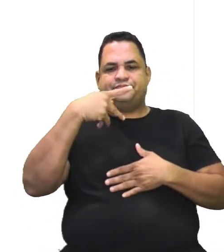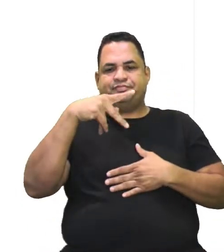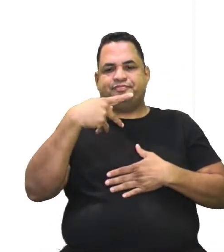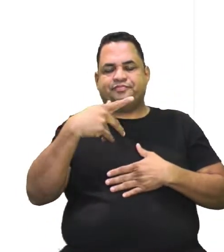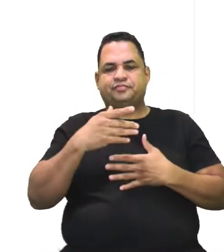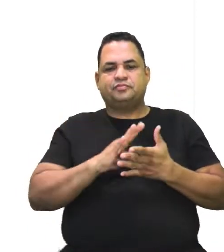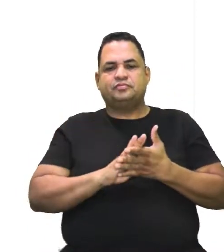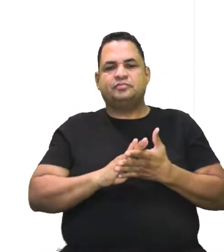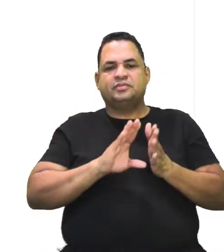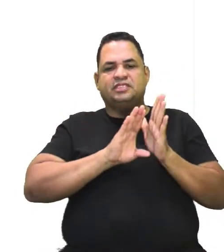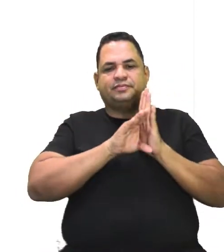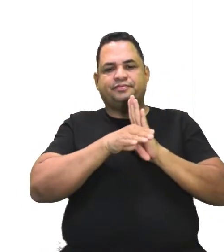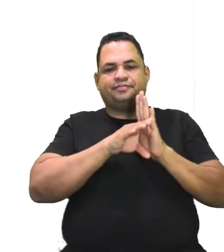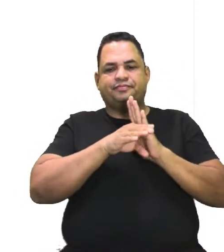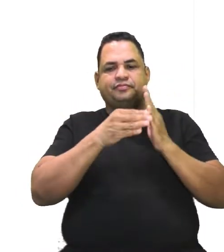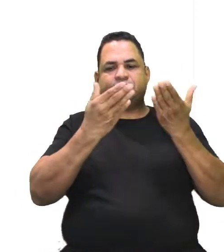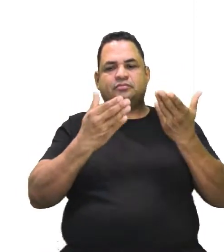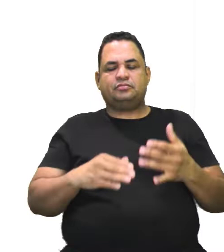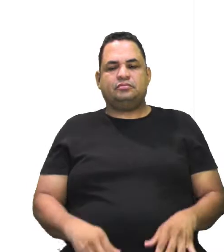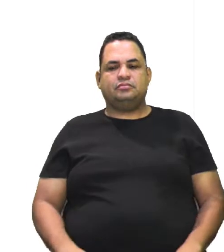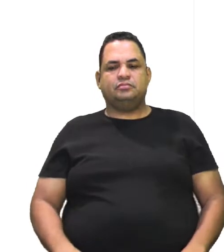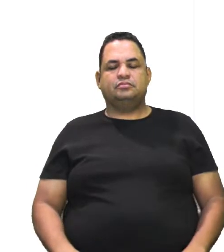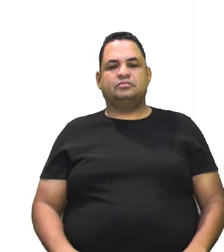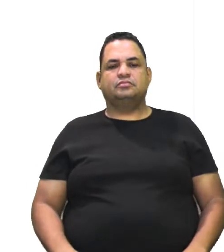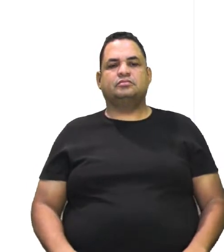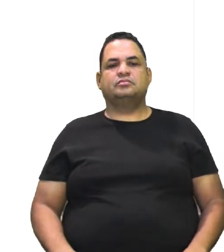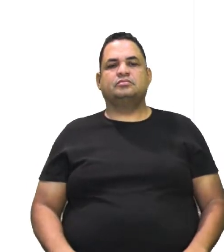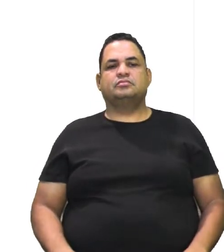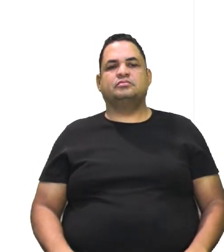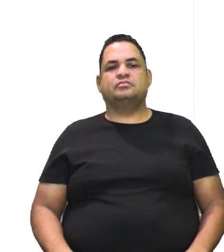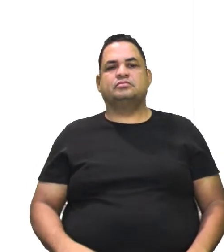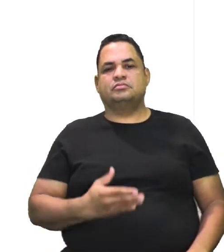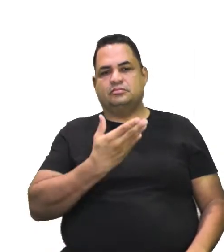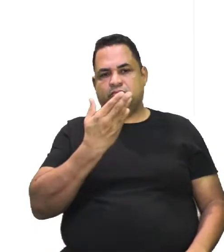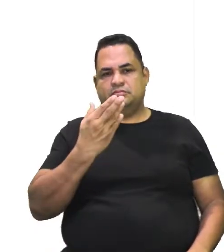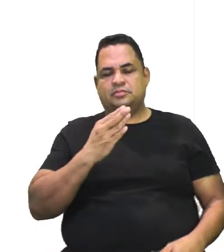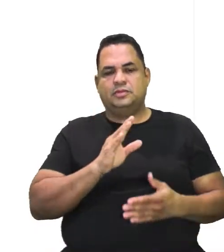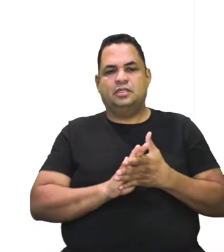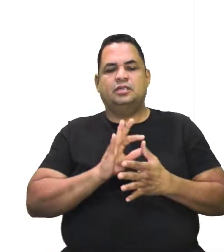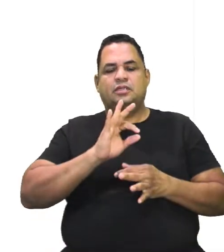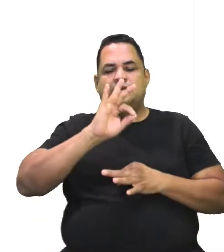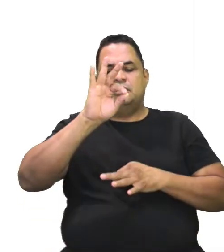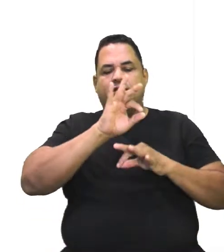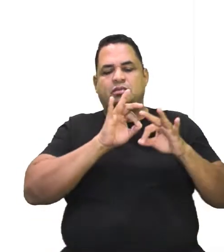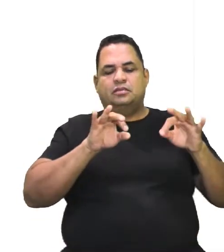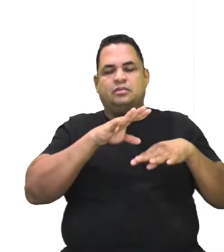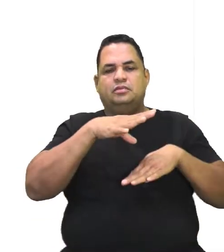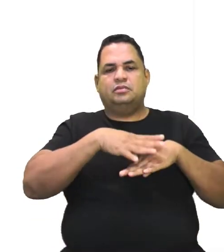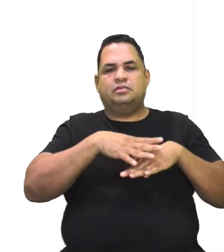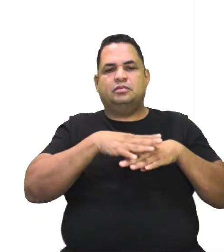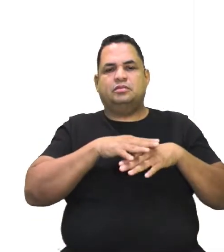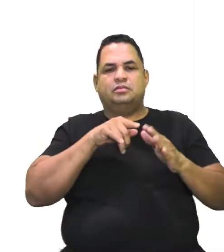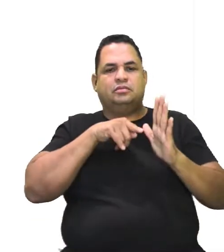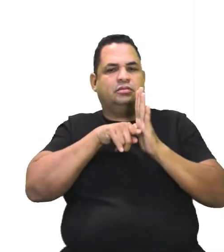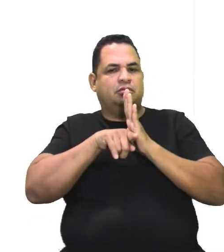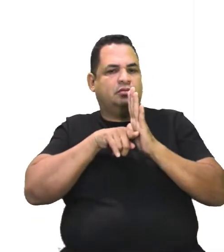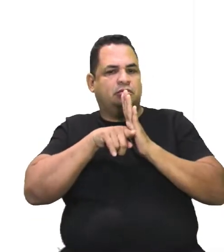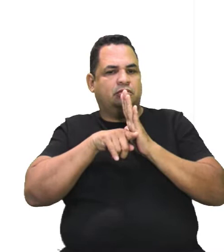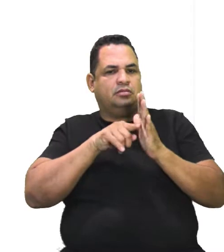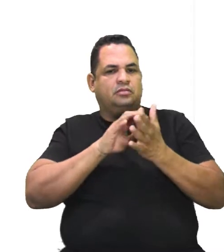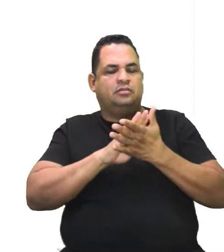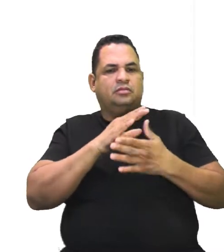um pouco a parte conceitual. E aí, quando a gente fala de geometria analítica, por que será, né? O que é isso? É uma mistura